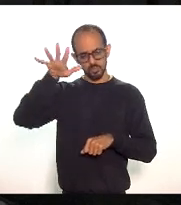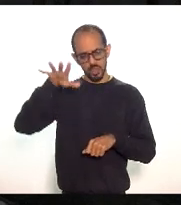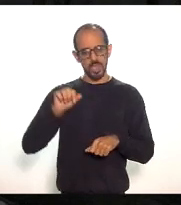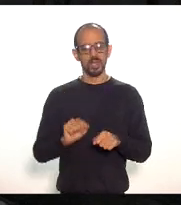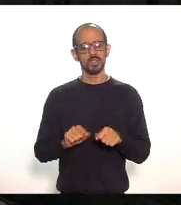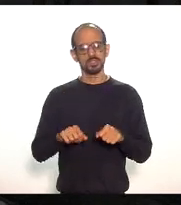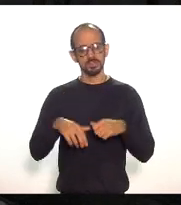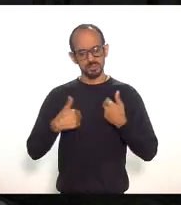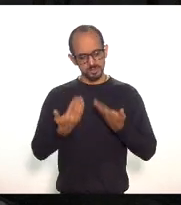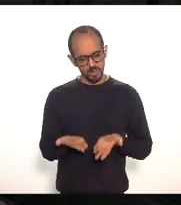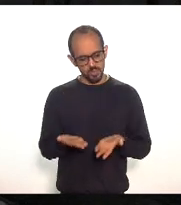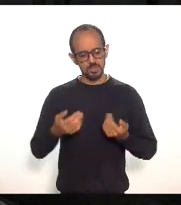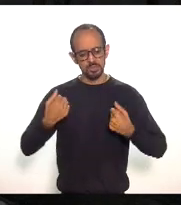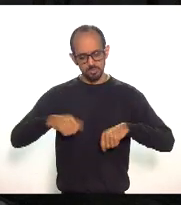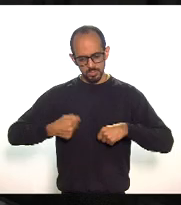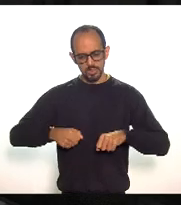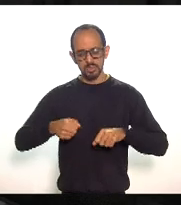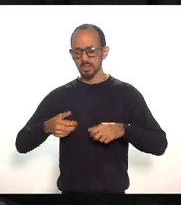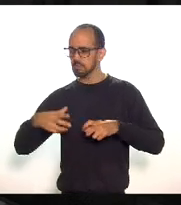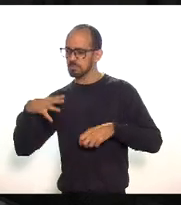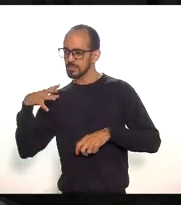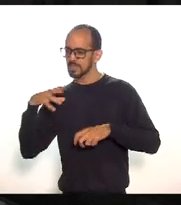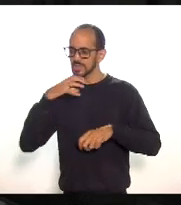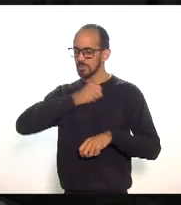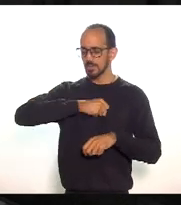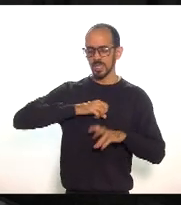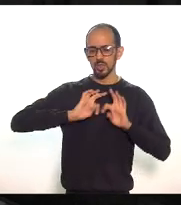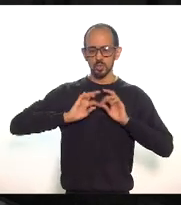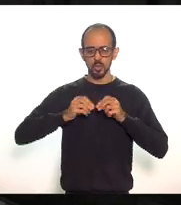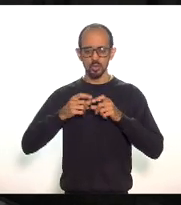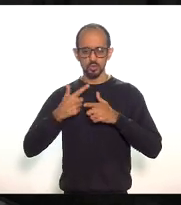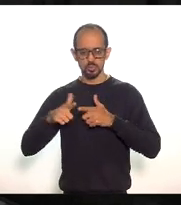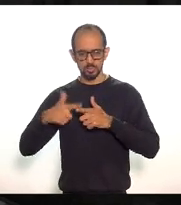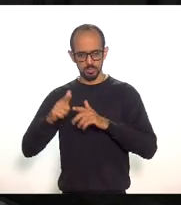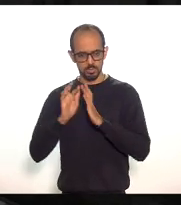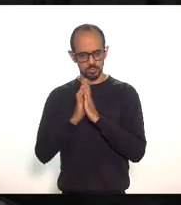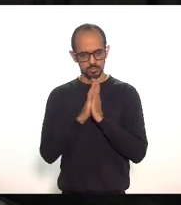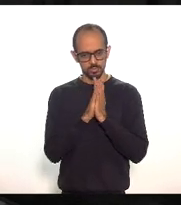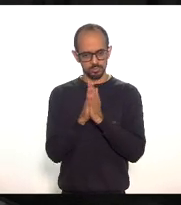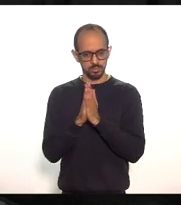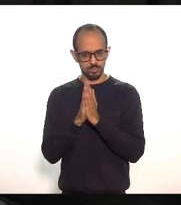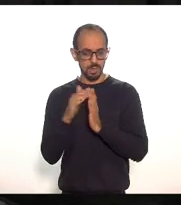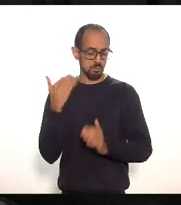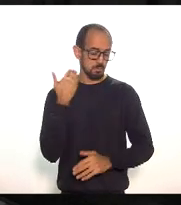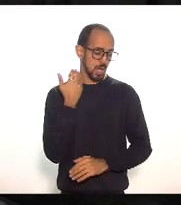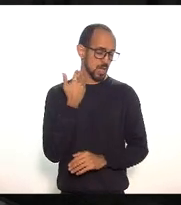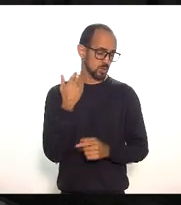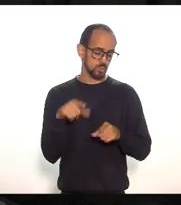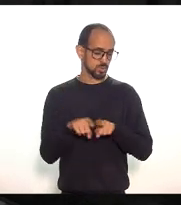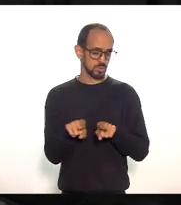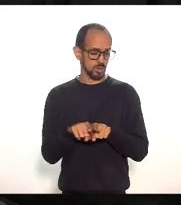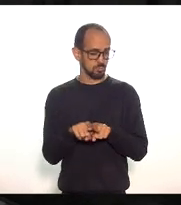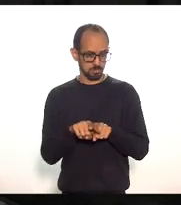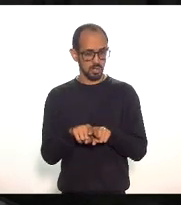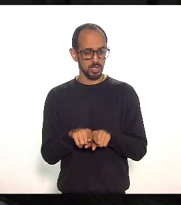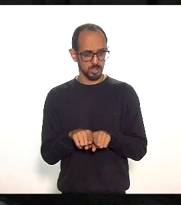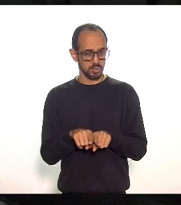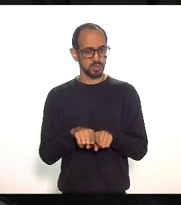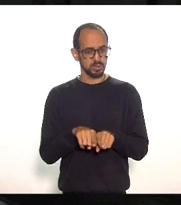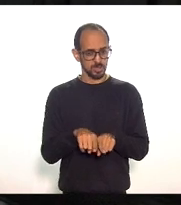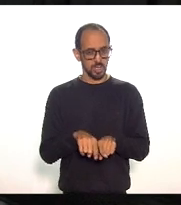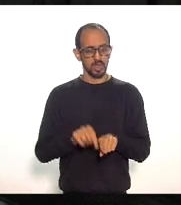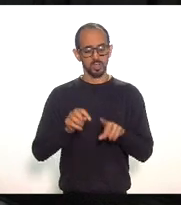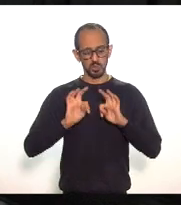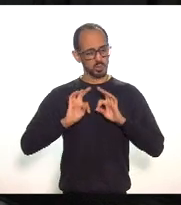gente precisa olhar essa questão de aglomeração como um todo, né? Nos bancos, as pessoas correndo para os